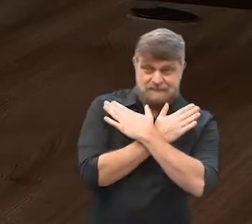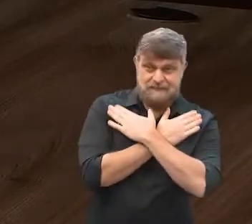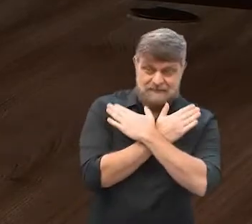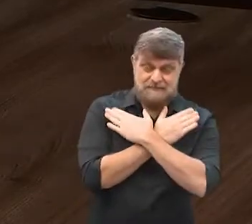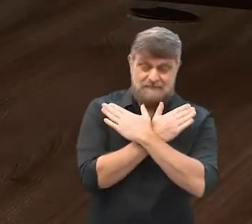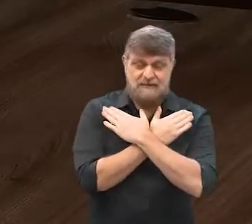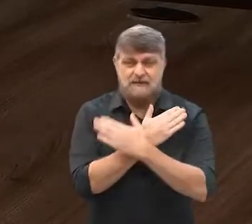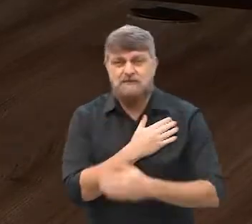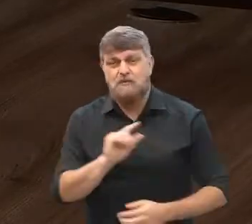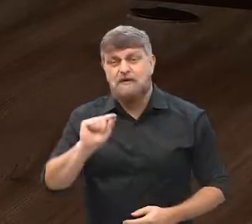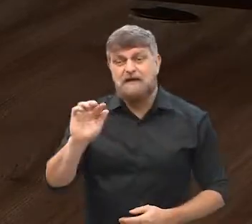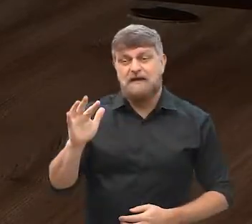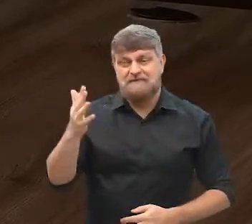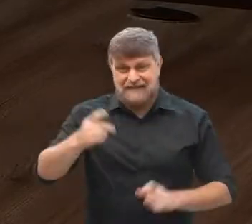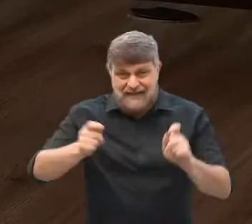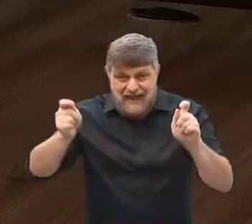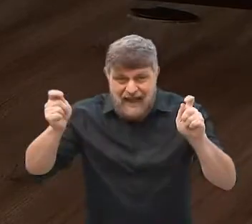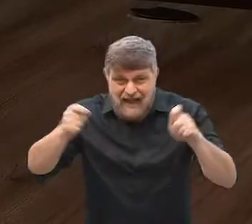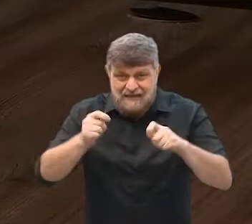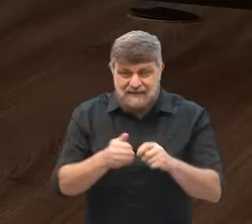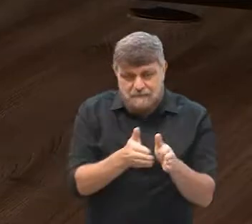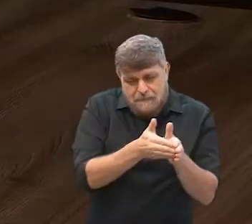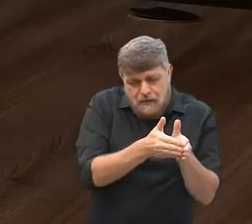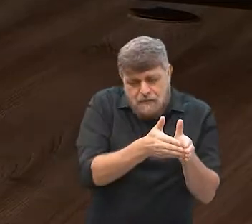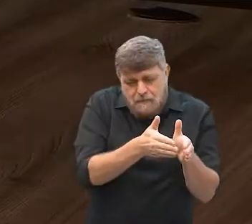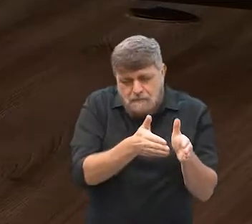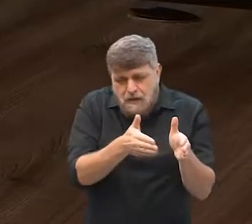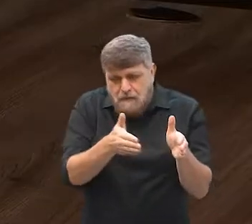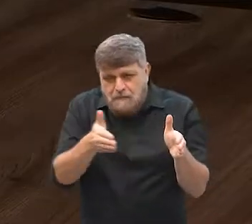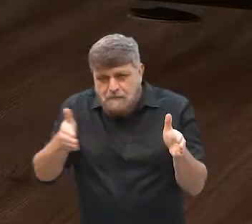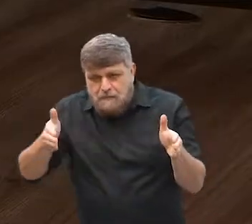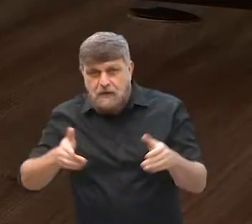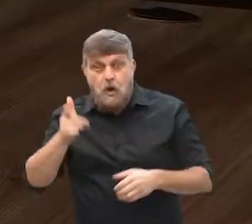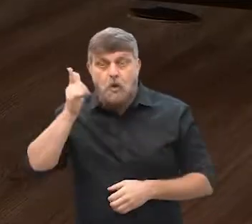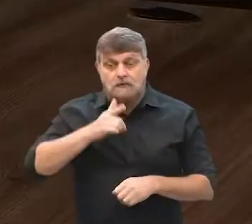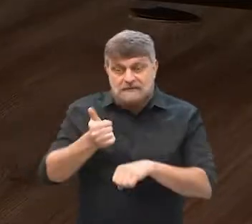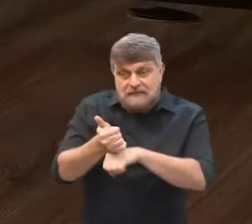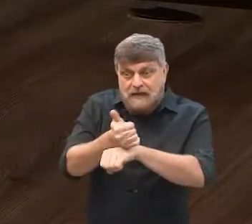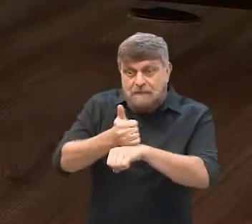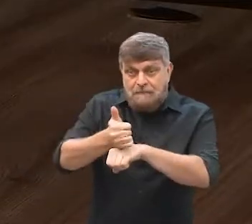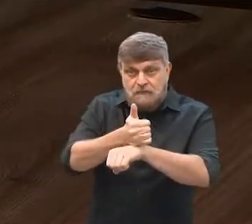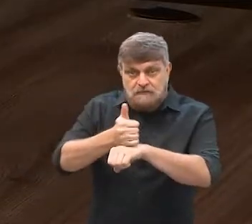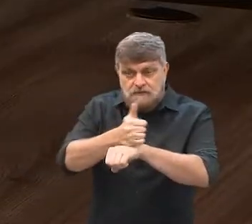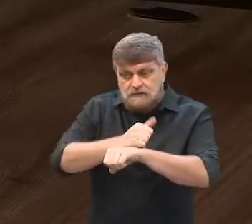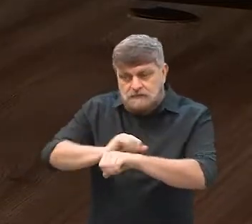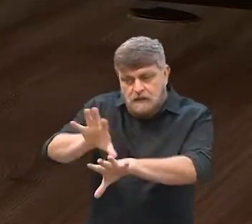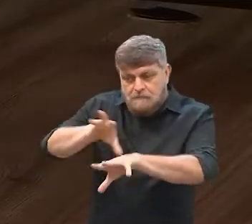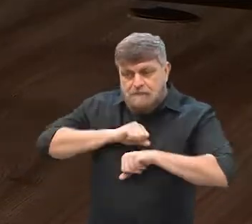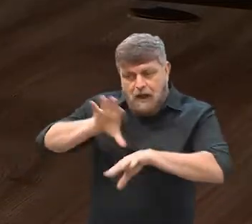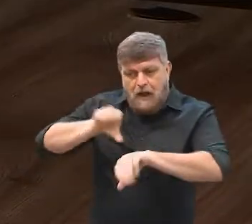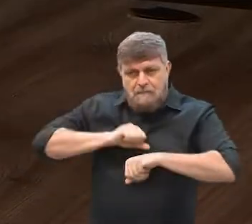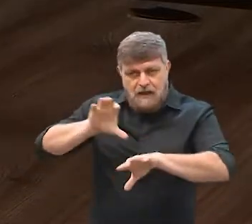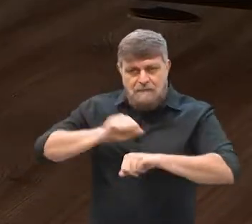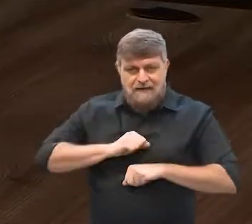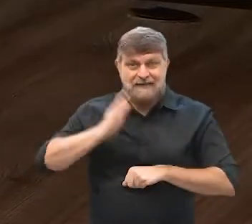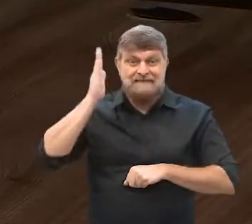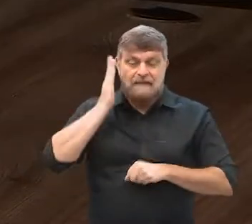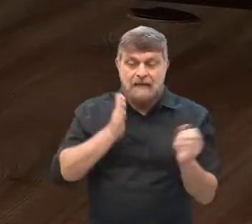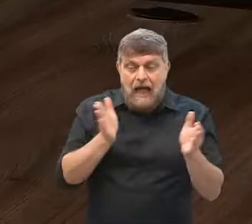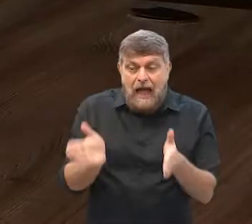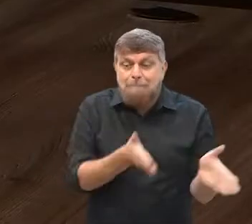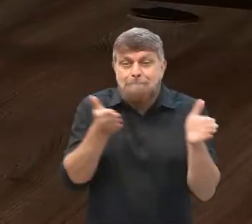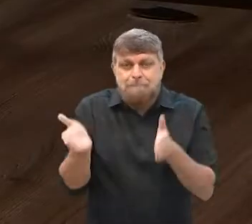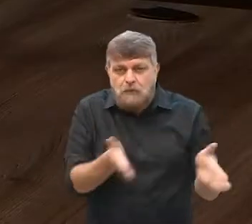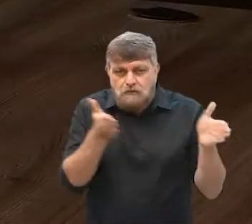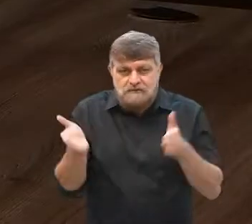etc e tal, ele consegue, no meio do caminho, ir profissionalizando todo esse processo, tanto de produção